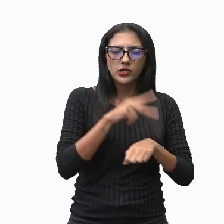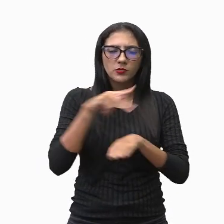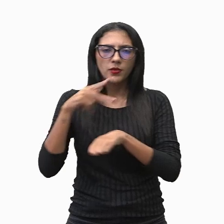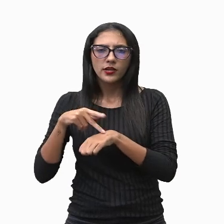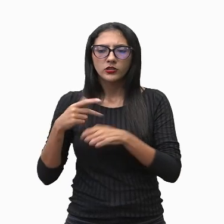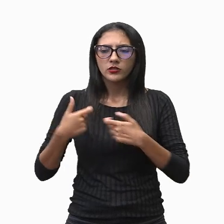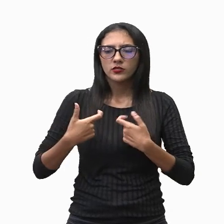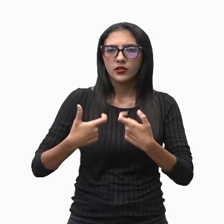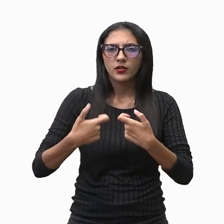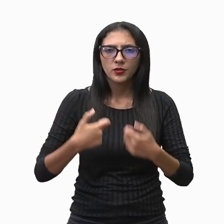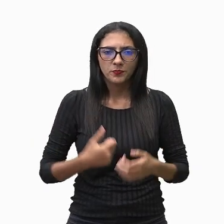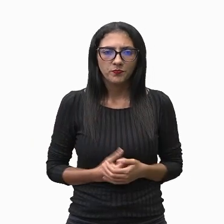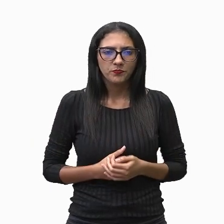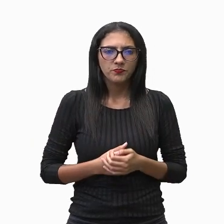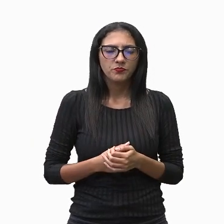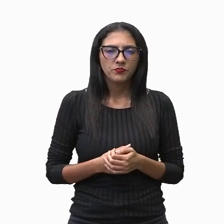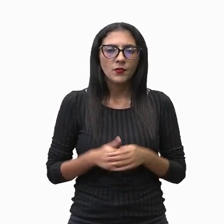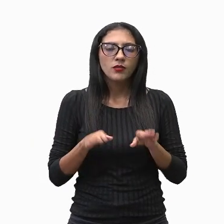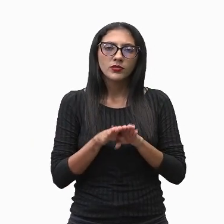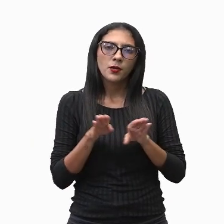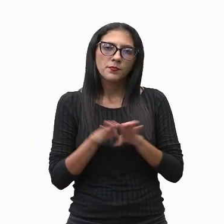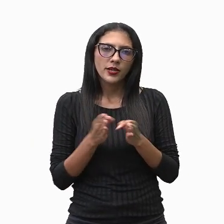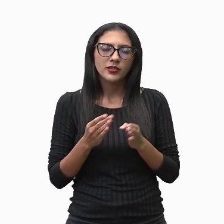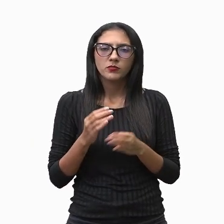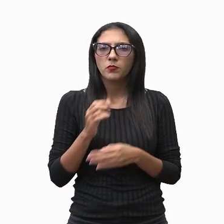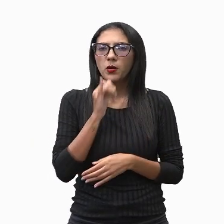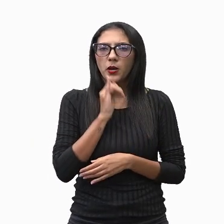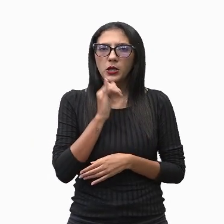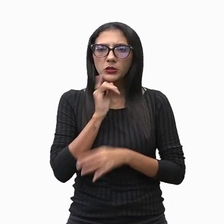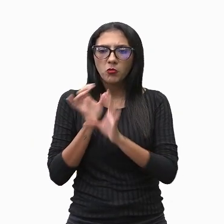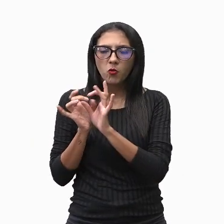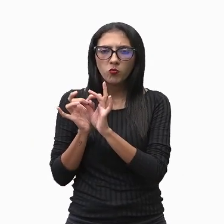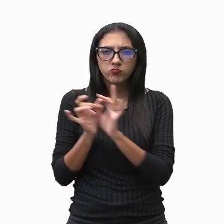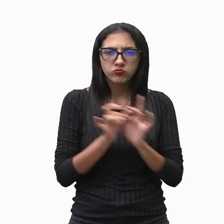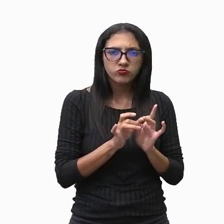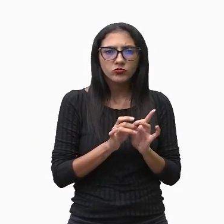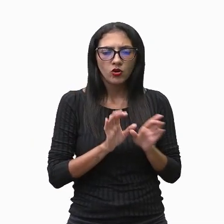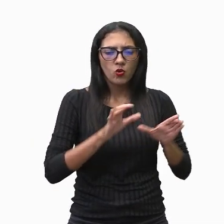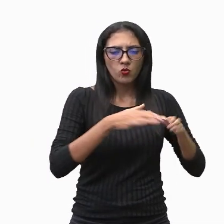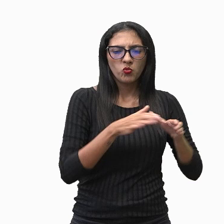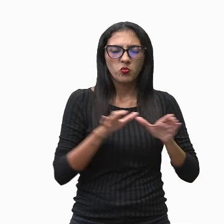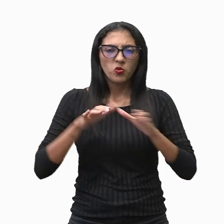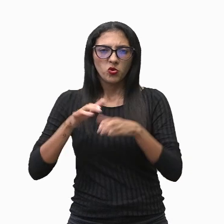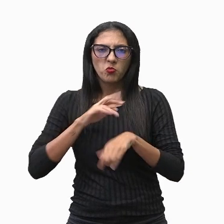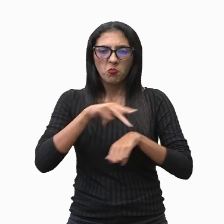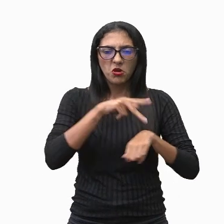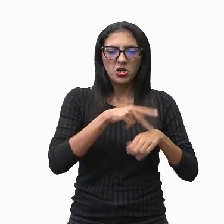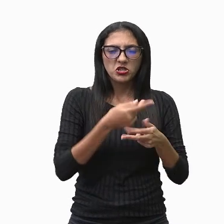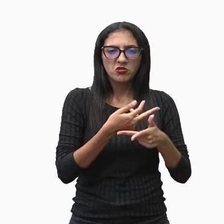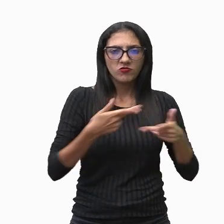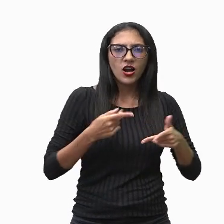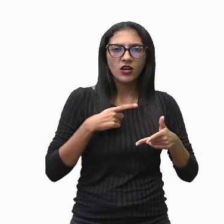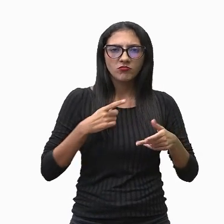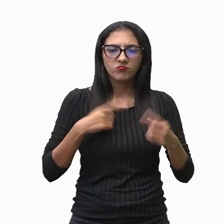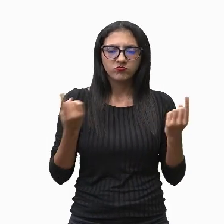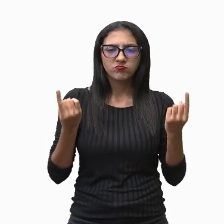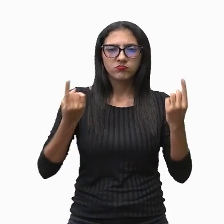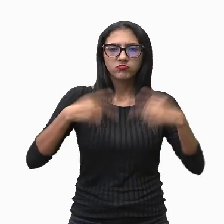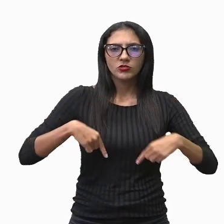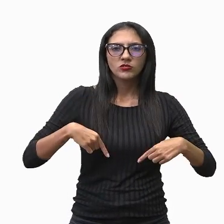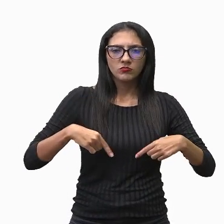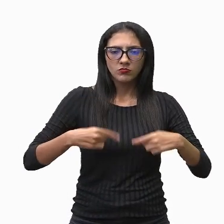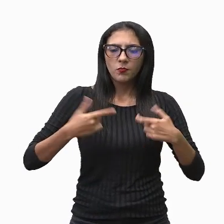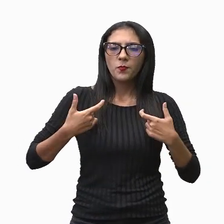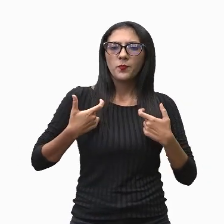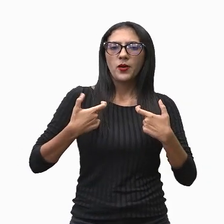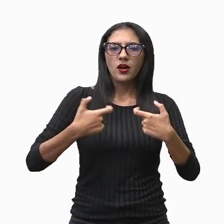coisas como guerra mundial, né? Isso juntam-se dois blocos imensos de países e lutam um com o outro em